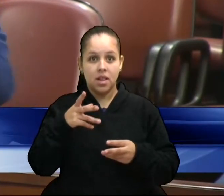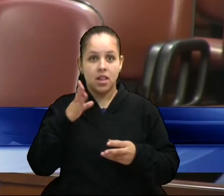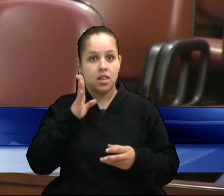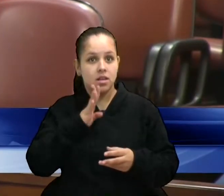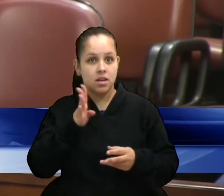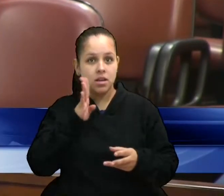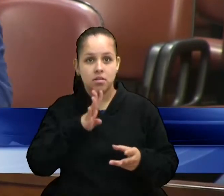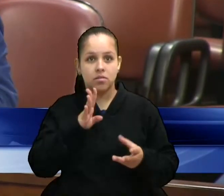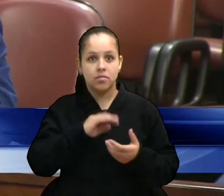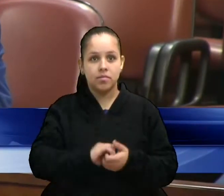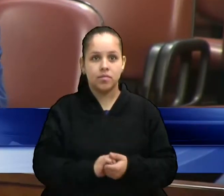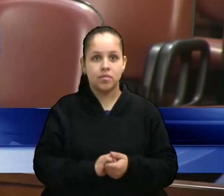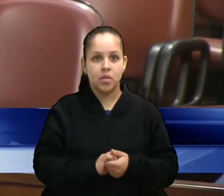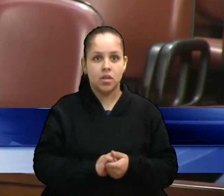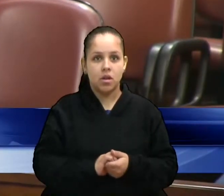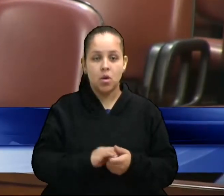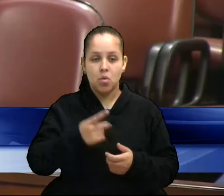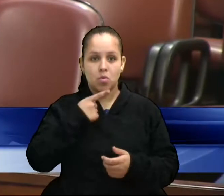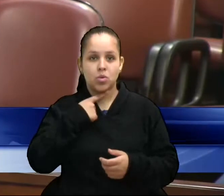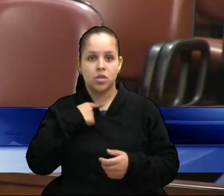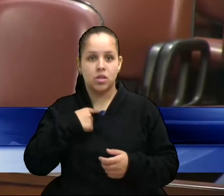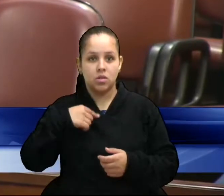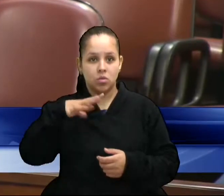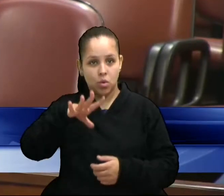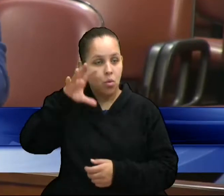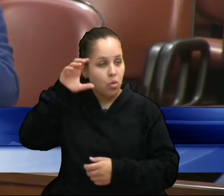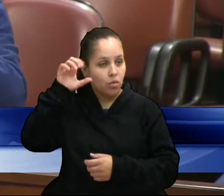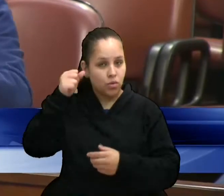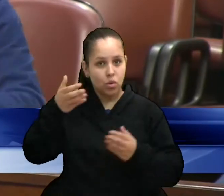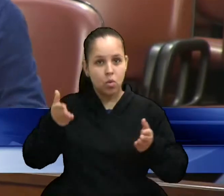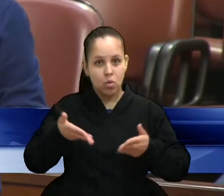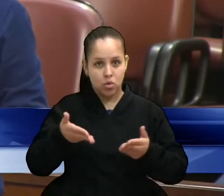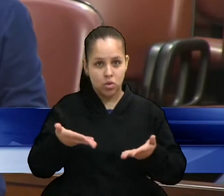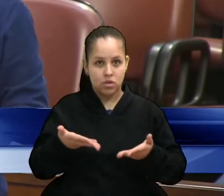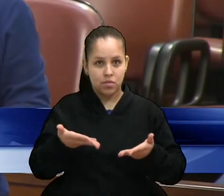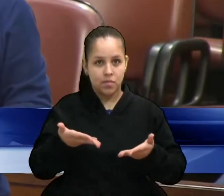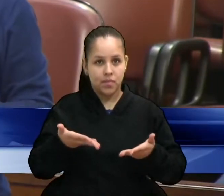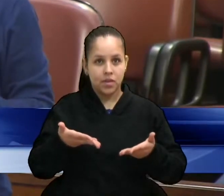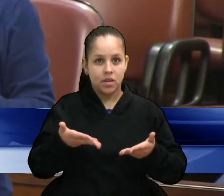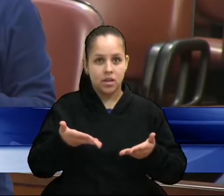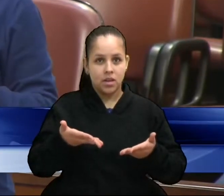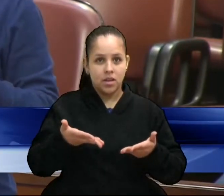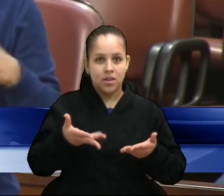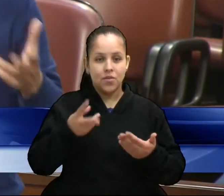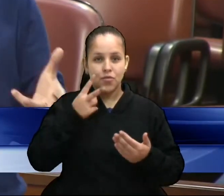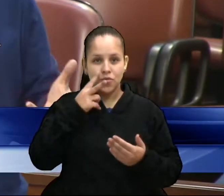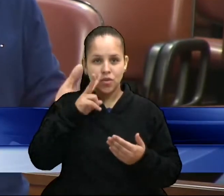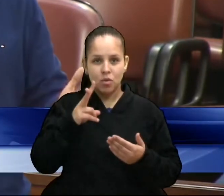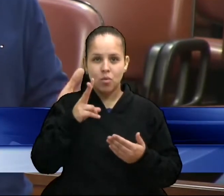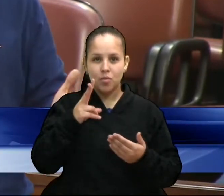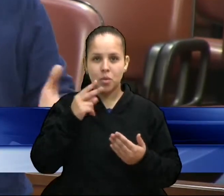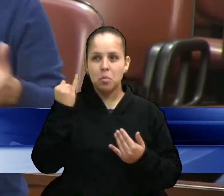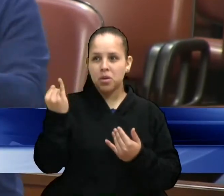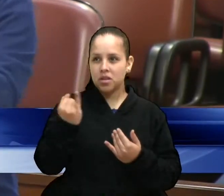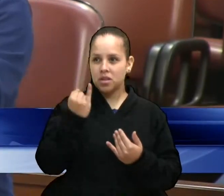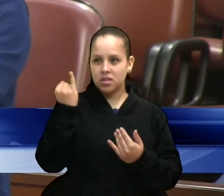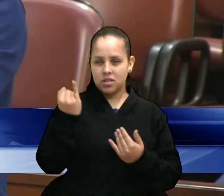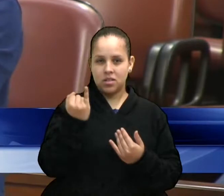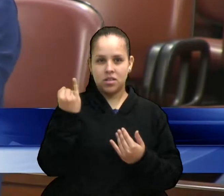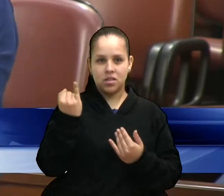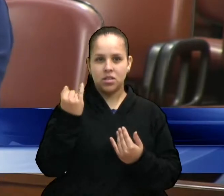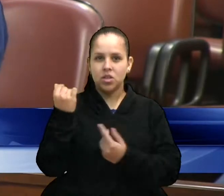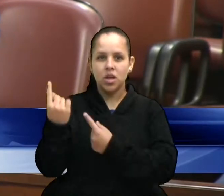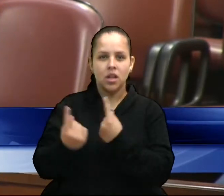do que eu ouvi nessa audiência hoje, pela maturidade, como foi colocado todos os pontos aí. E a gente acompanha de perto os